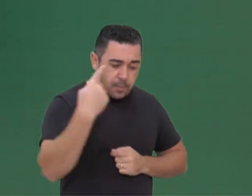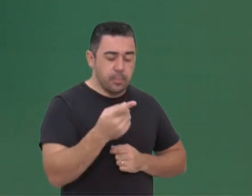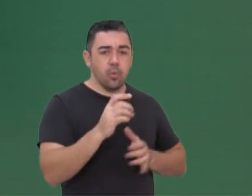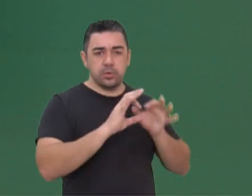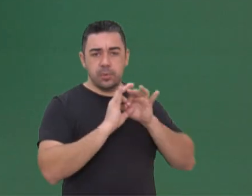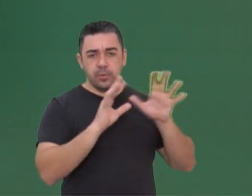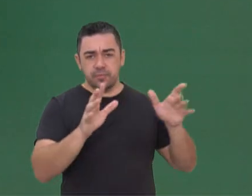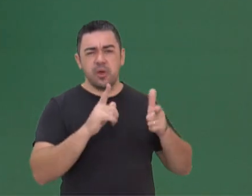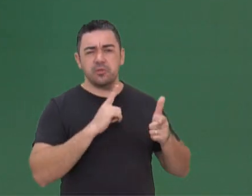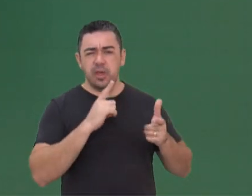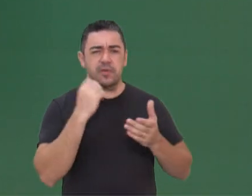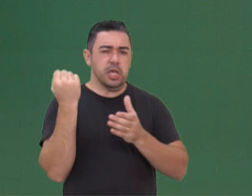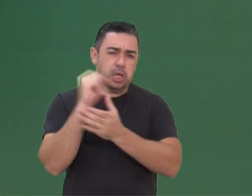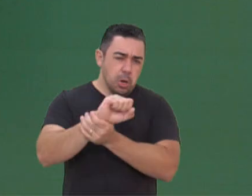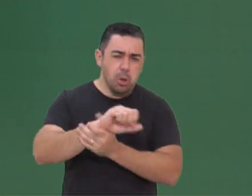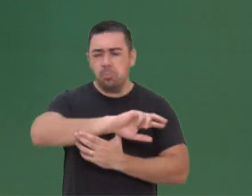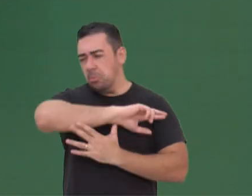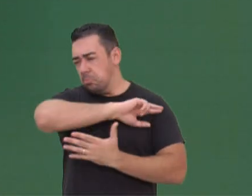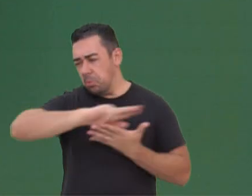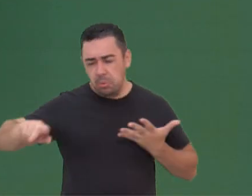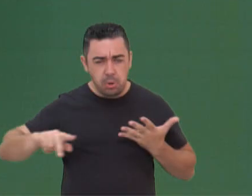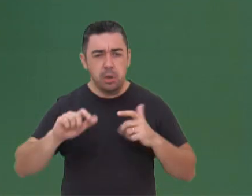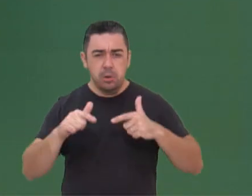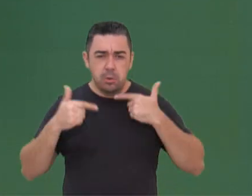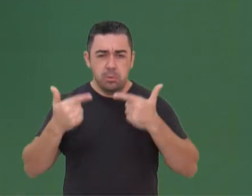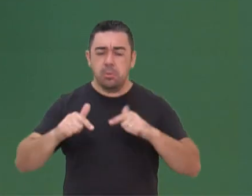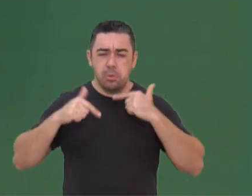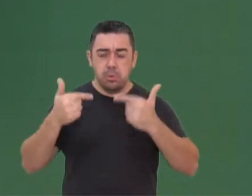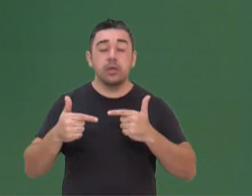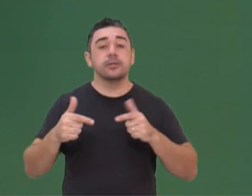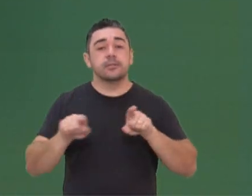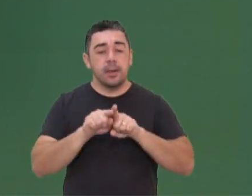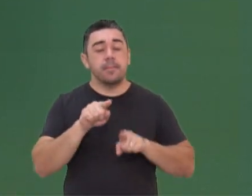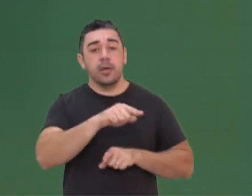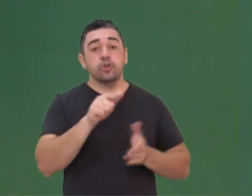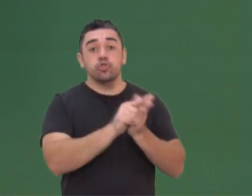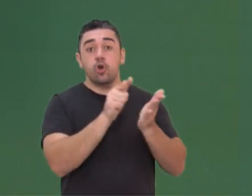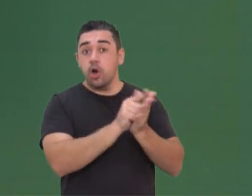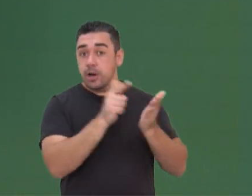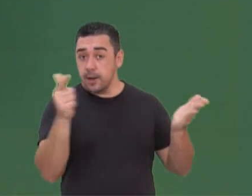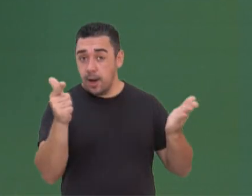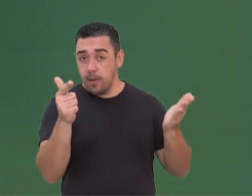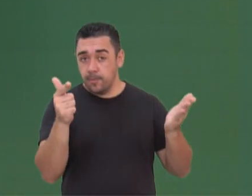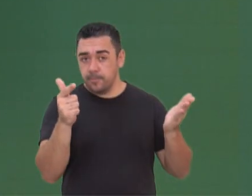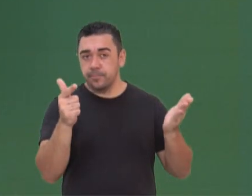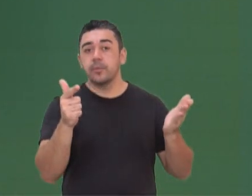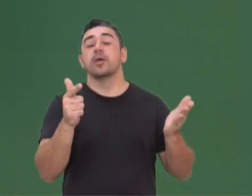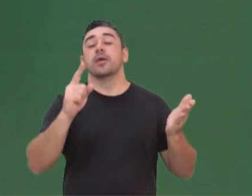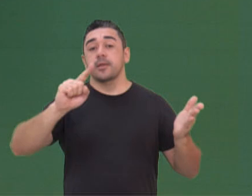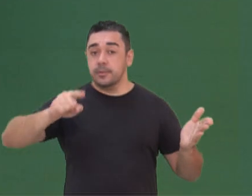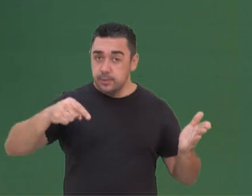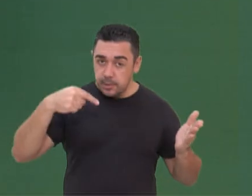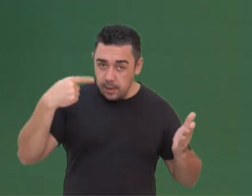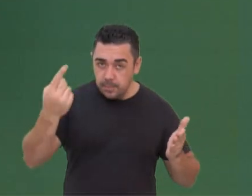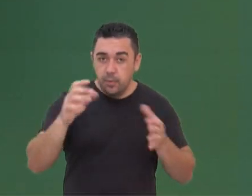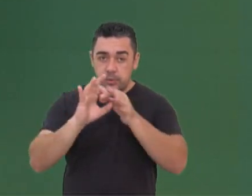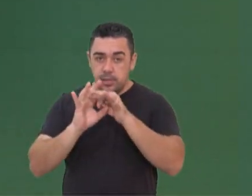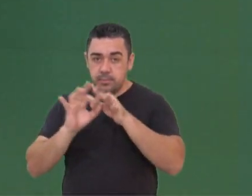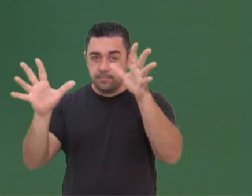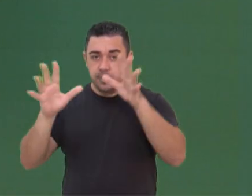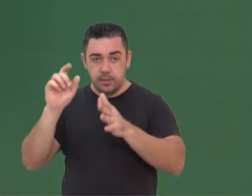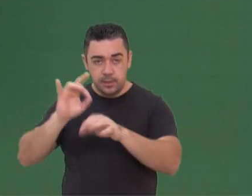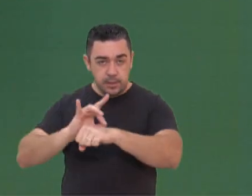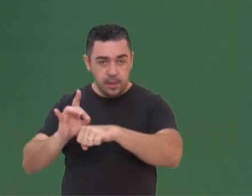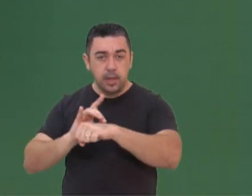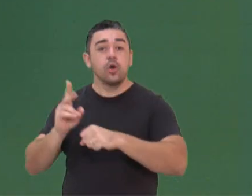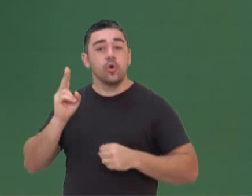fugas, quilombos, negociações, lutas, jornais. Após a abolição, isso continua. E